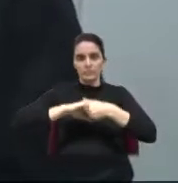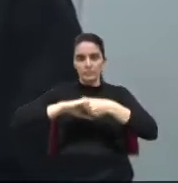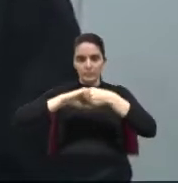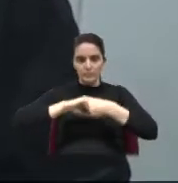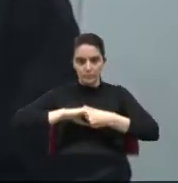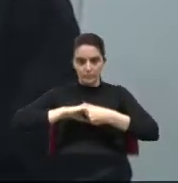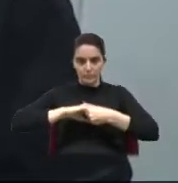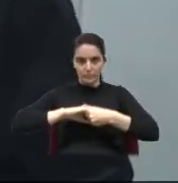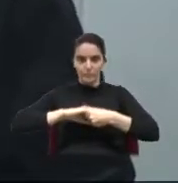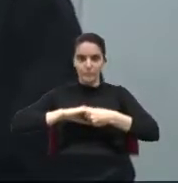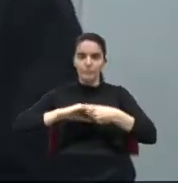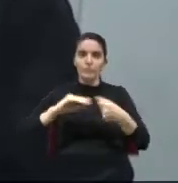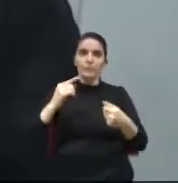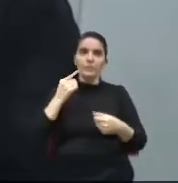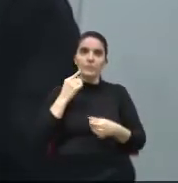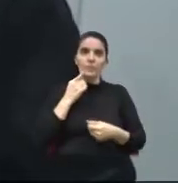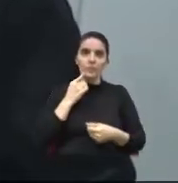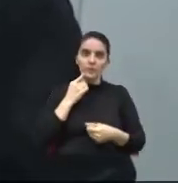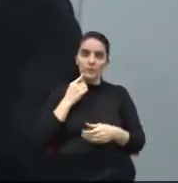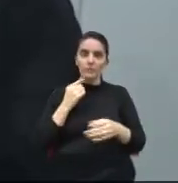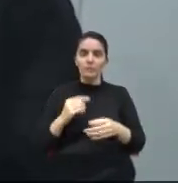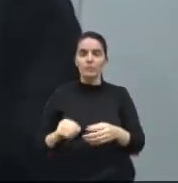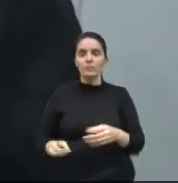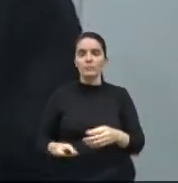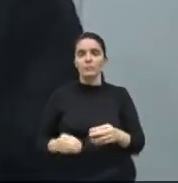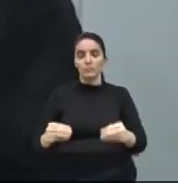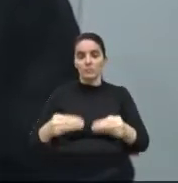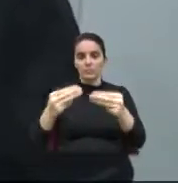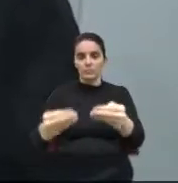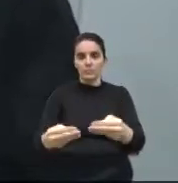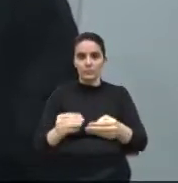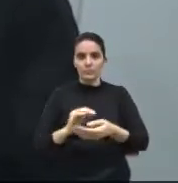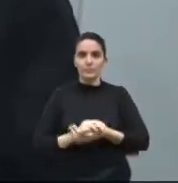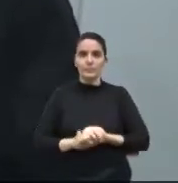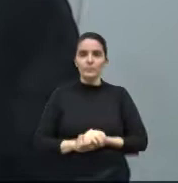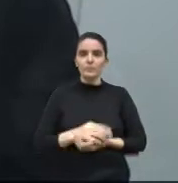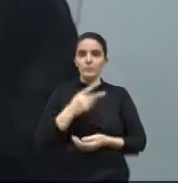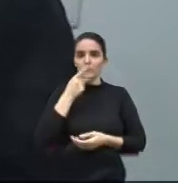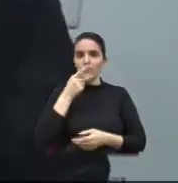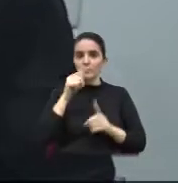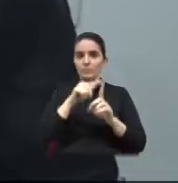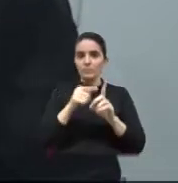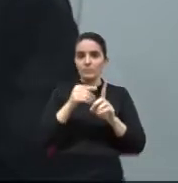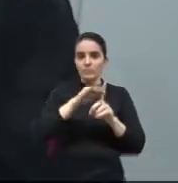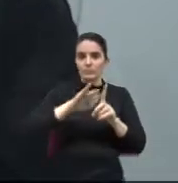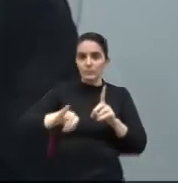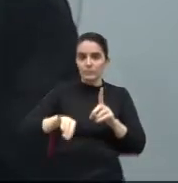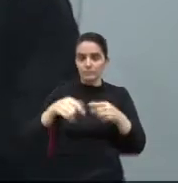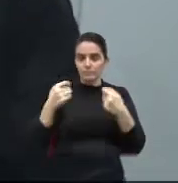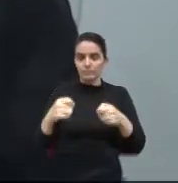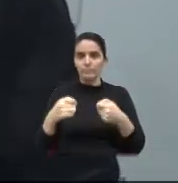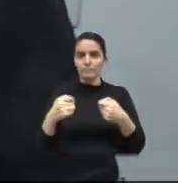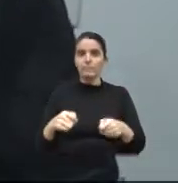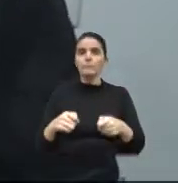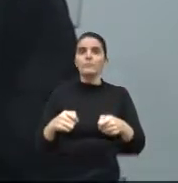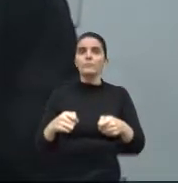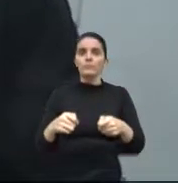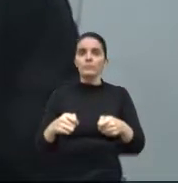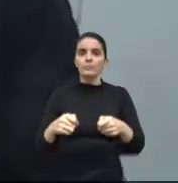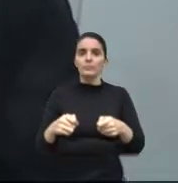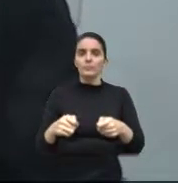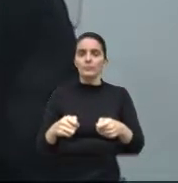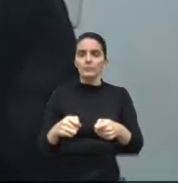vereador Creiton Silva pela moção, lembrando que para falar de aborto tem que ter mesmo